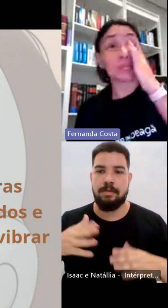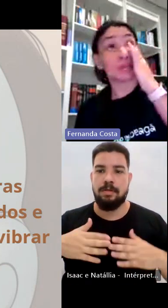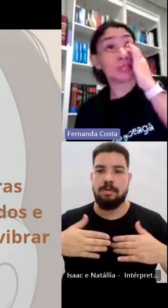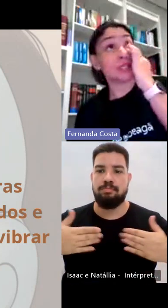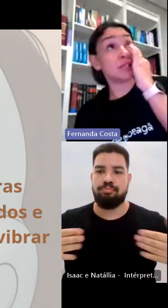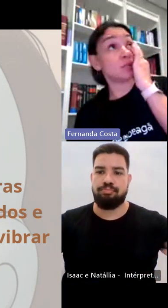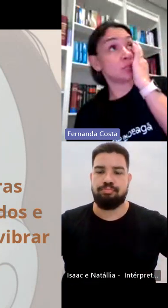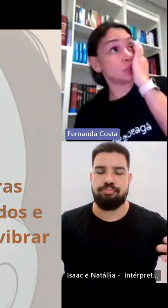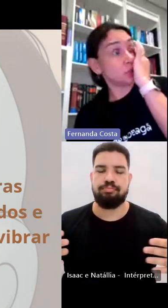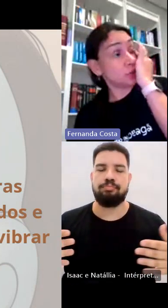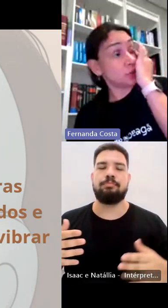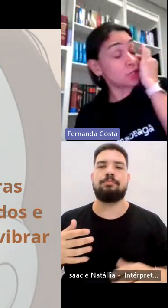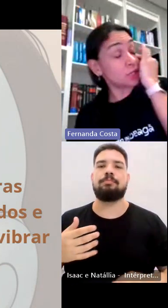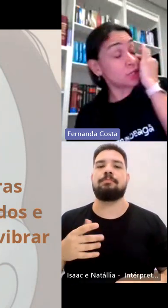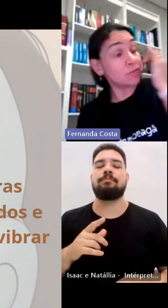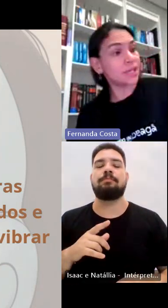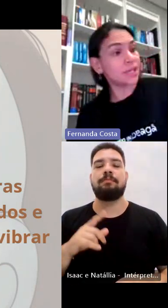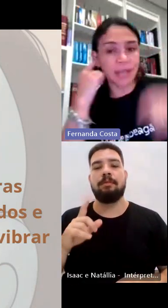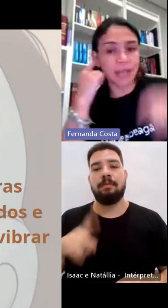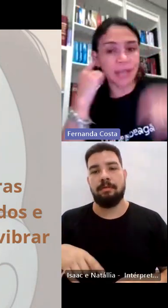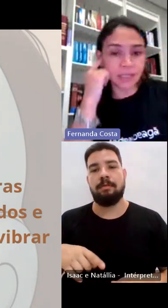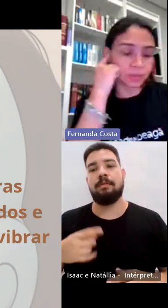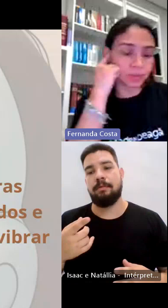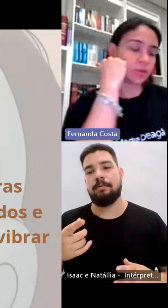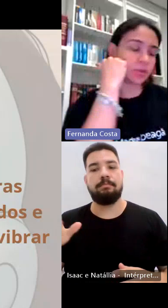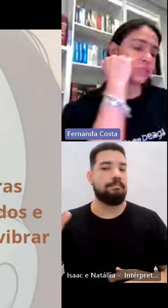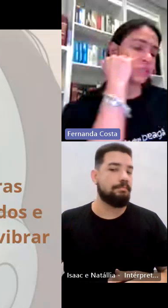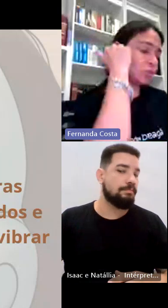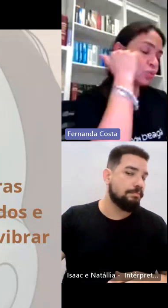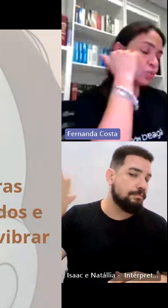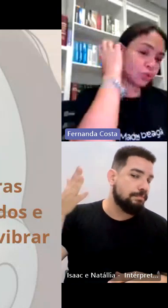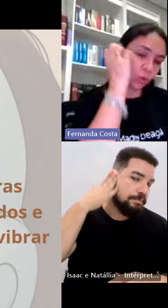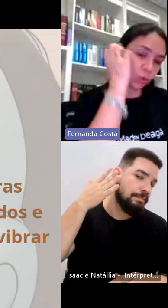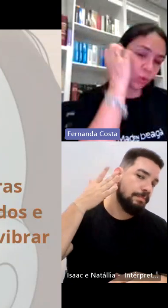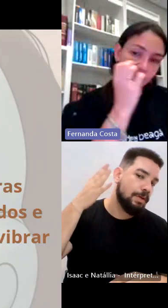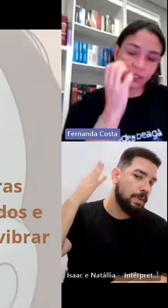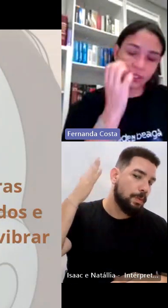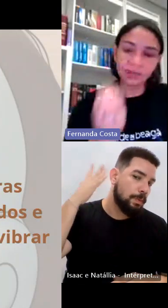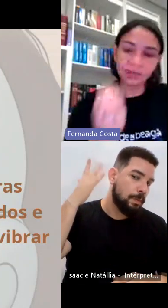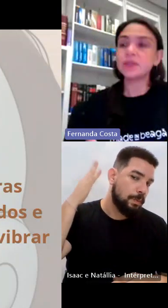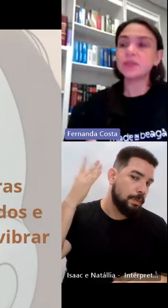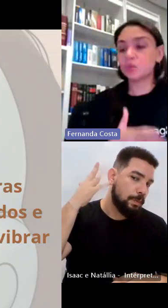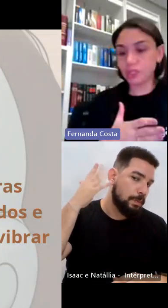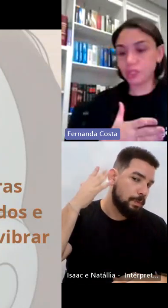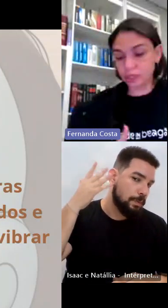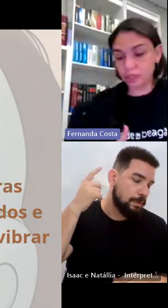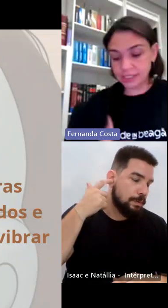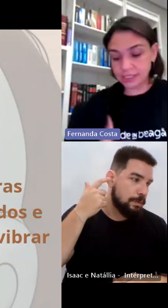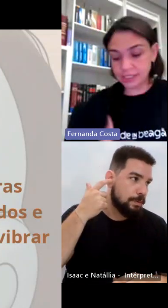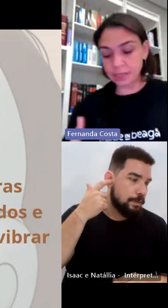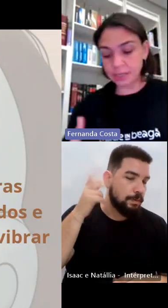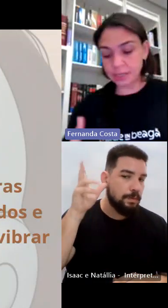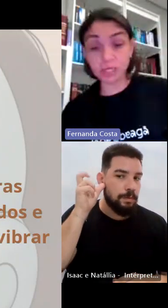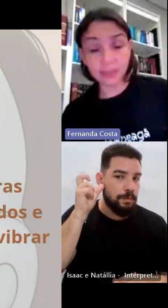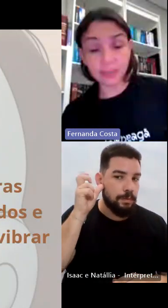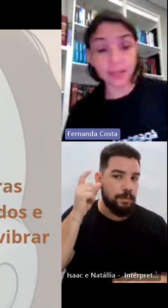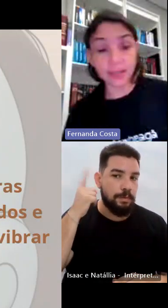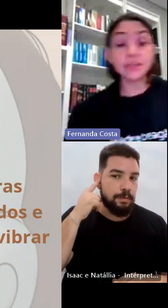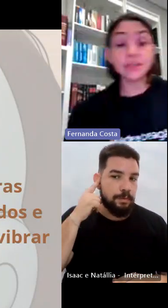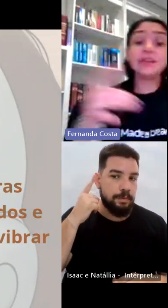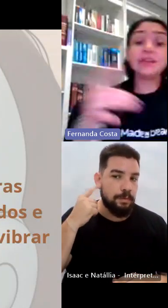transmitidos através dessas ondas sonoras que vão ser captadas pela nossa estrutura toda da orelha, incluindo orelha externa, média